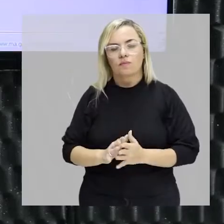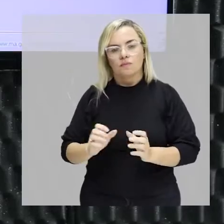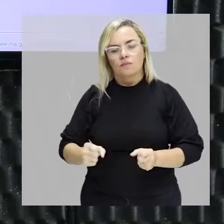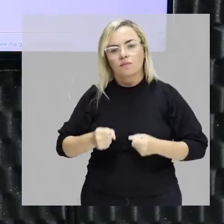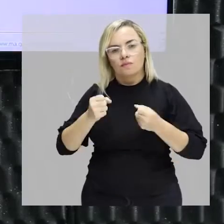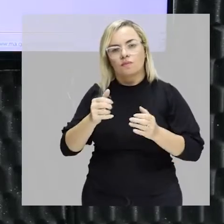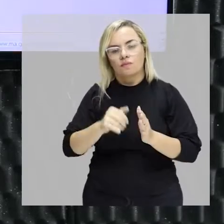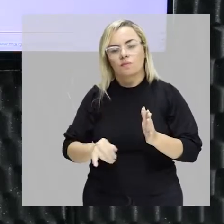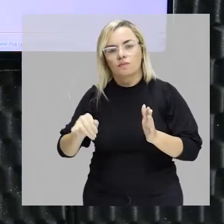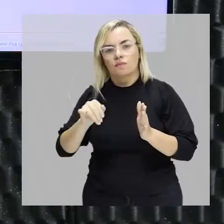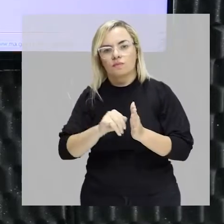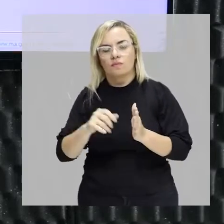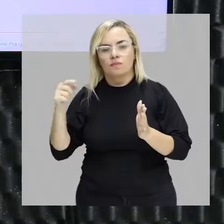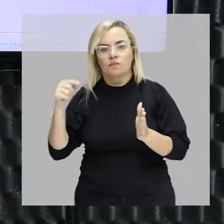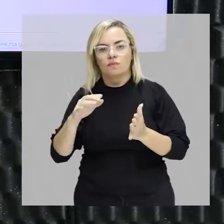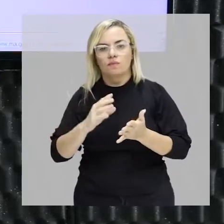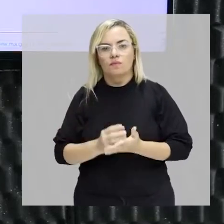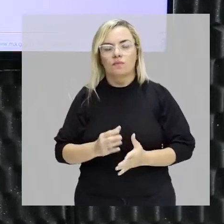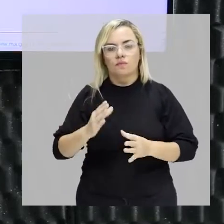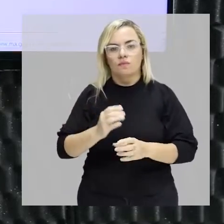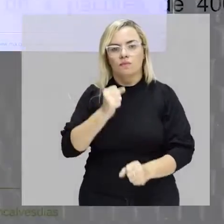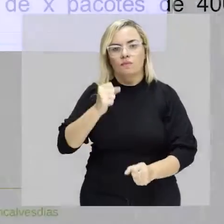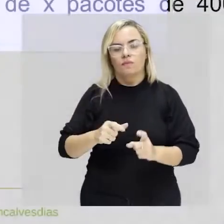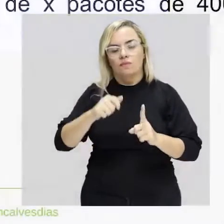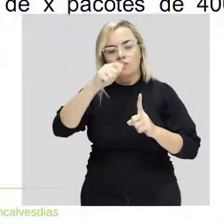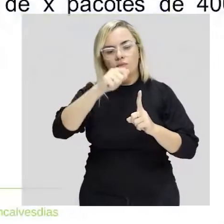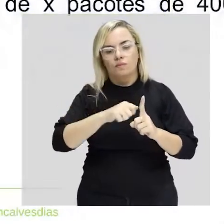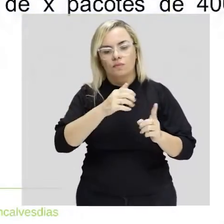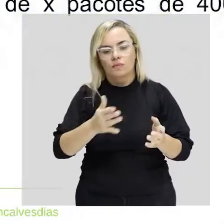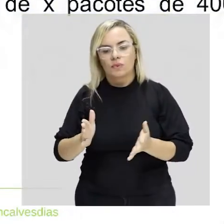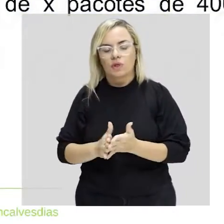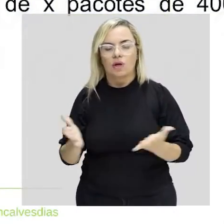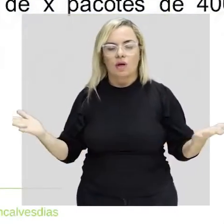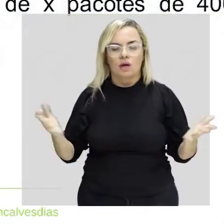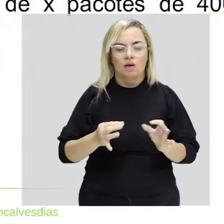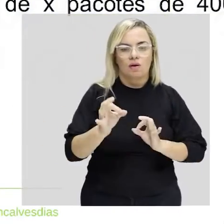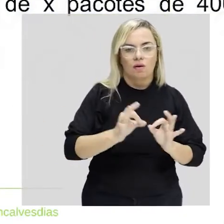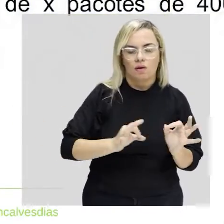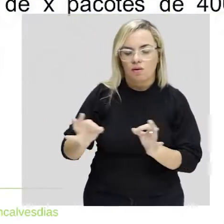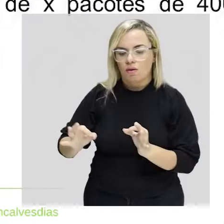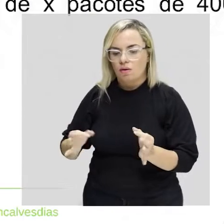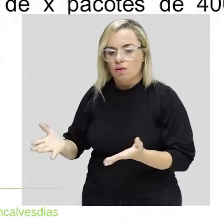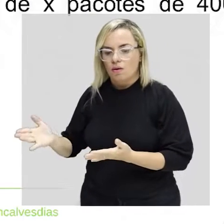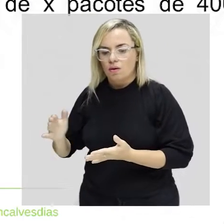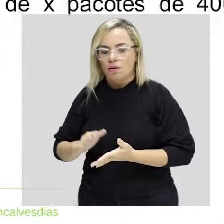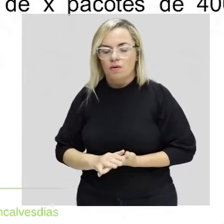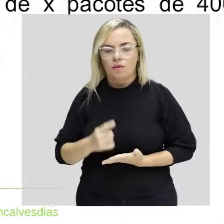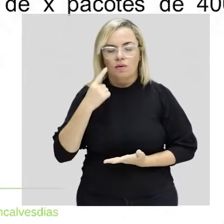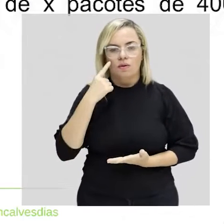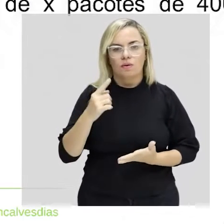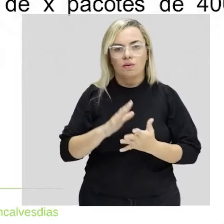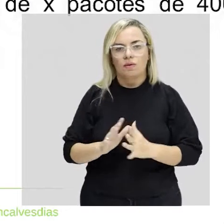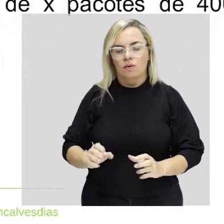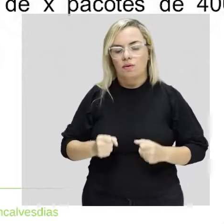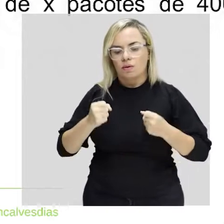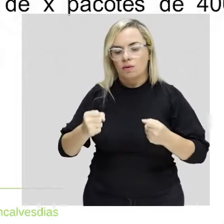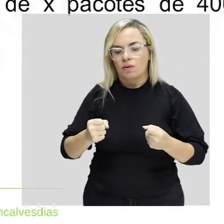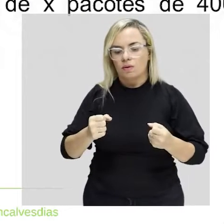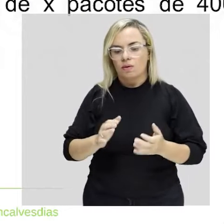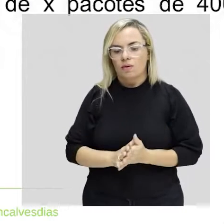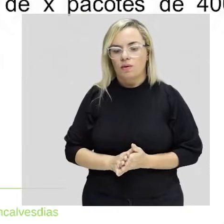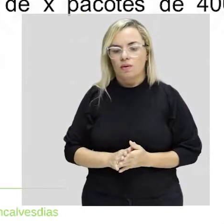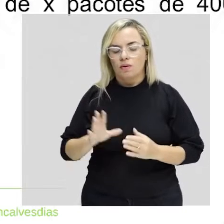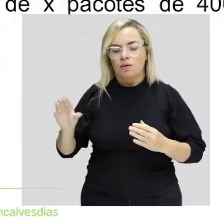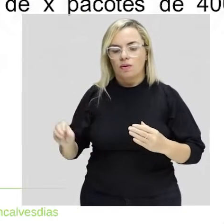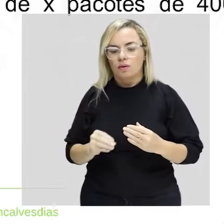pudesse identificar o chamado lucro mensal. Vamos organizar isso aí, tá? Olha só, eu posso, né,